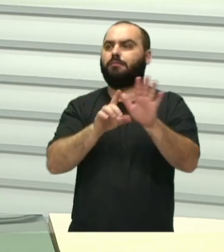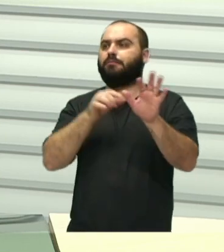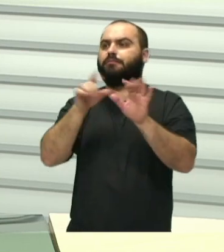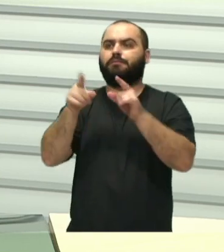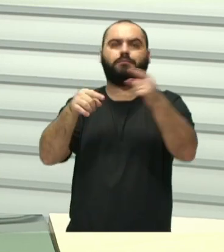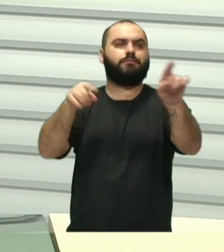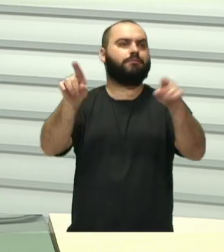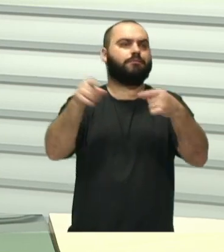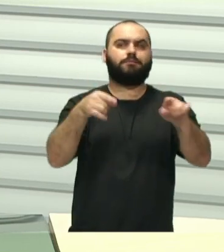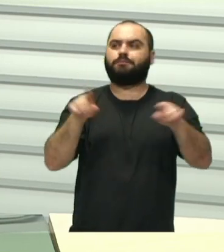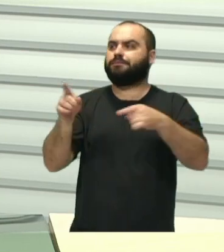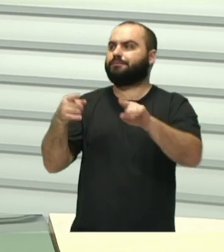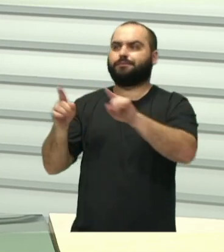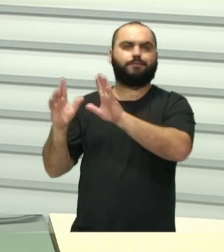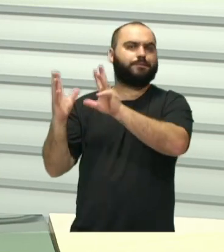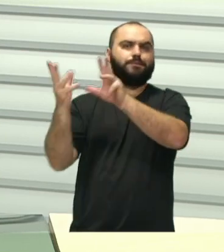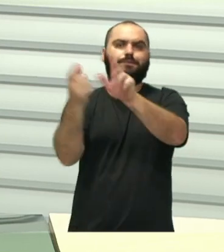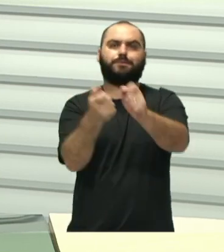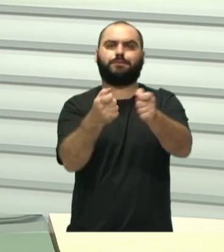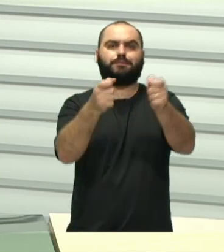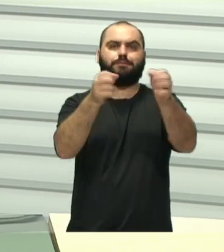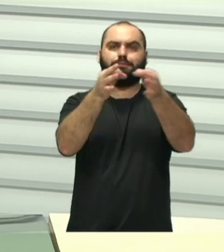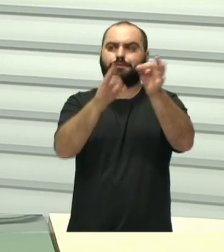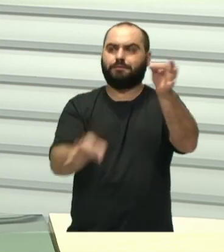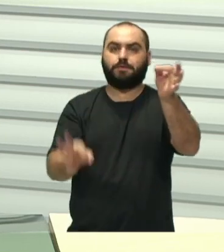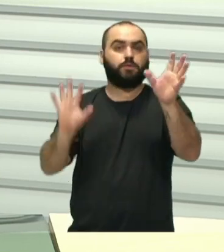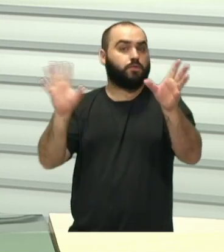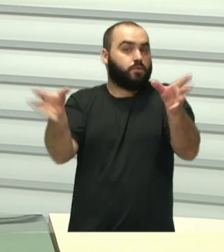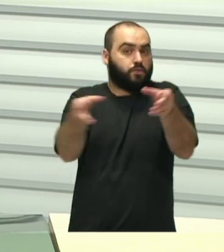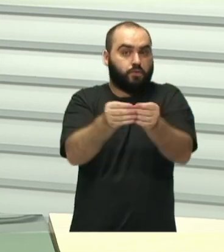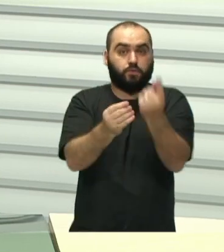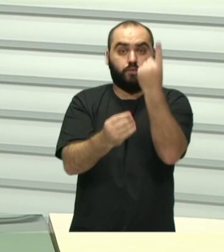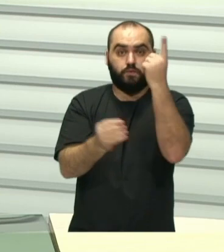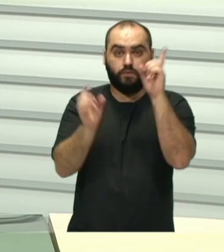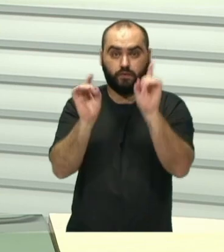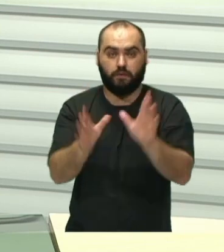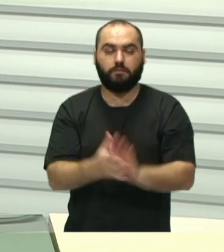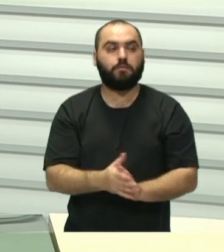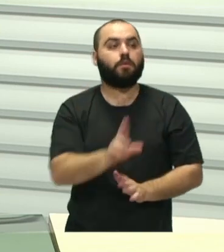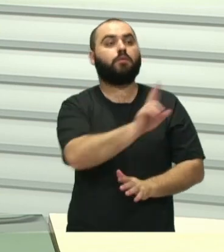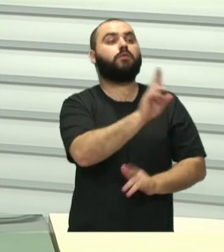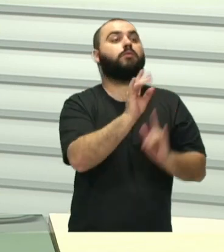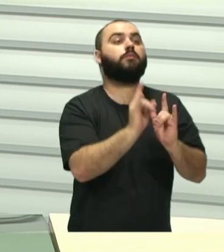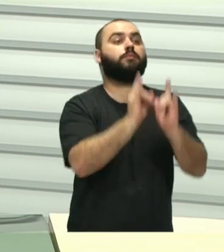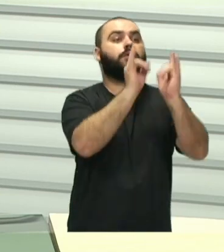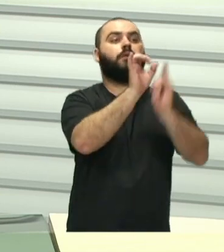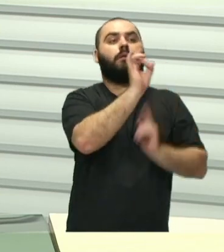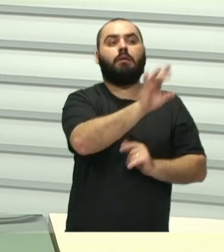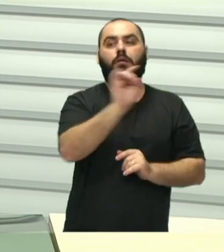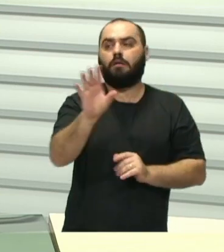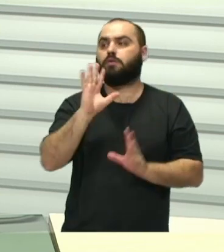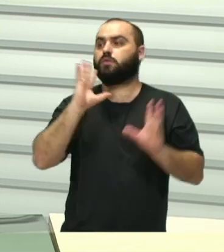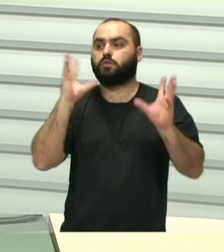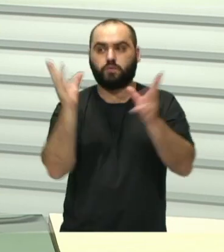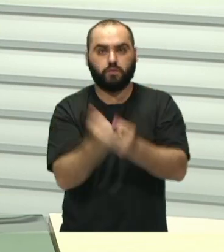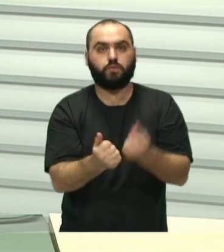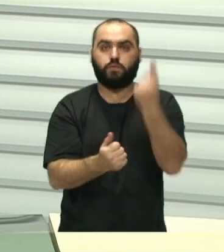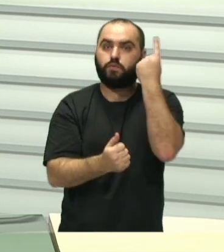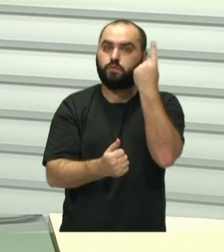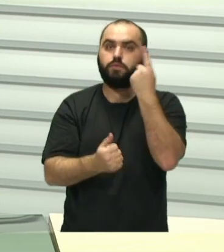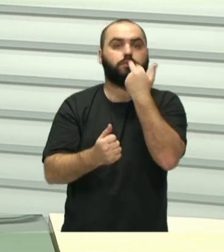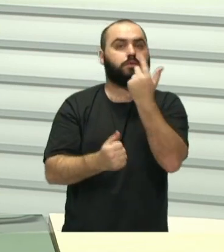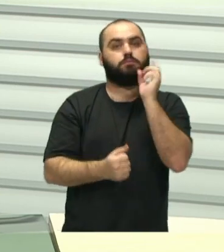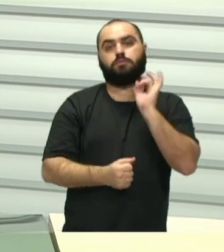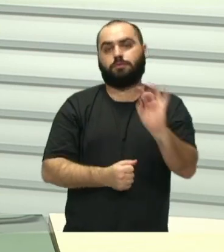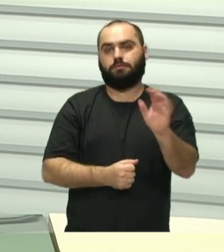temos foi tudo concentrado em um único código nome de prédios públicos era tudo cada um tem a sua lei tudo concentrada em uma única